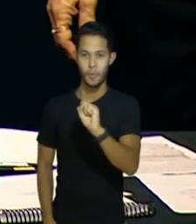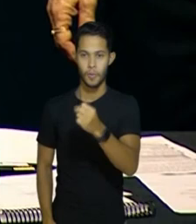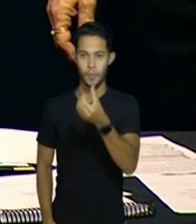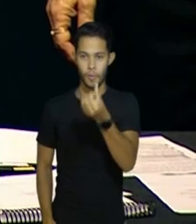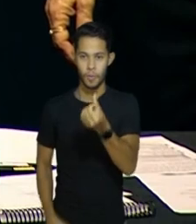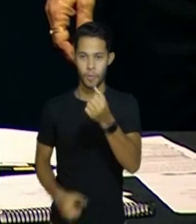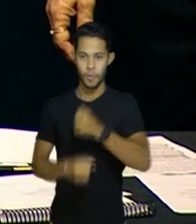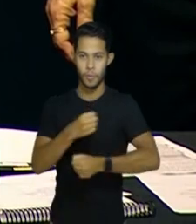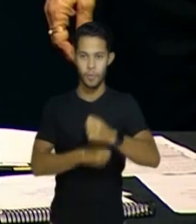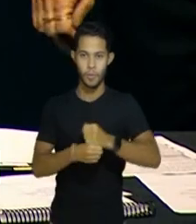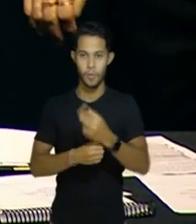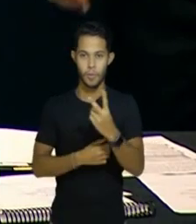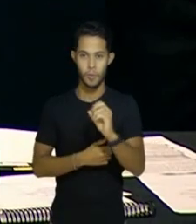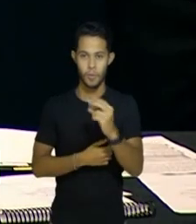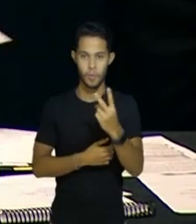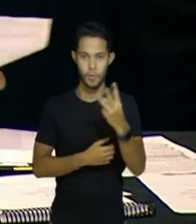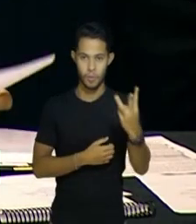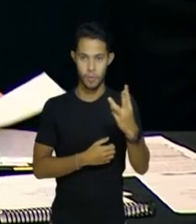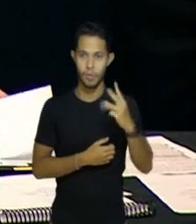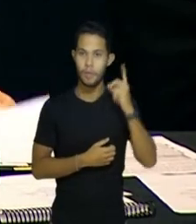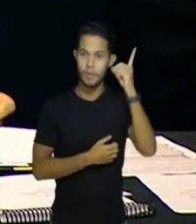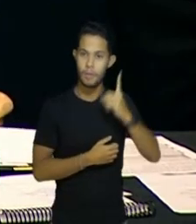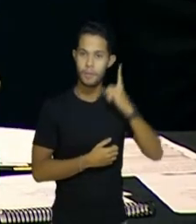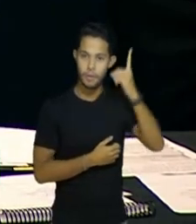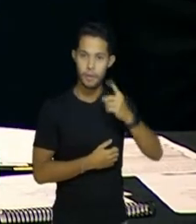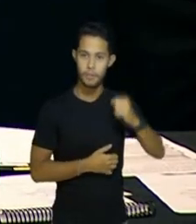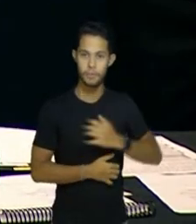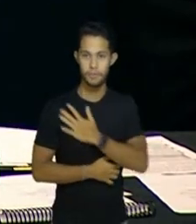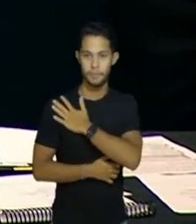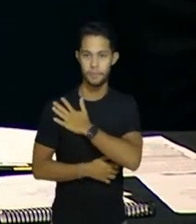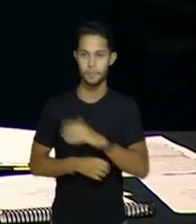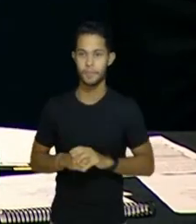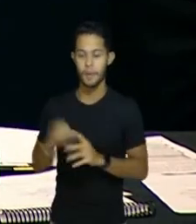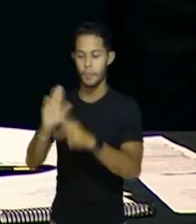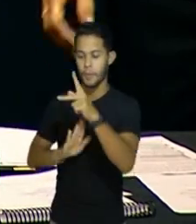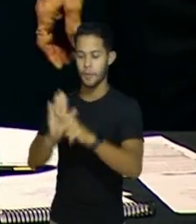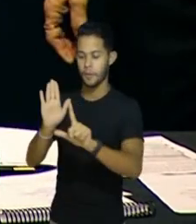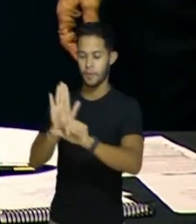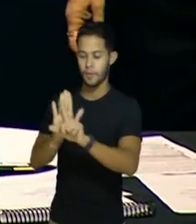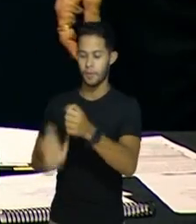286/2023, autoria, deputado Napoleão Bernardes. Projeto de Lei